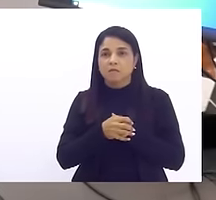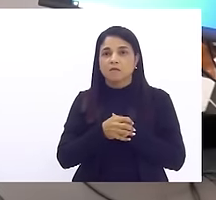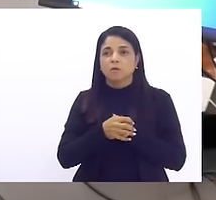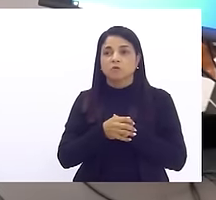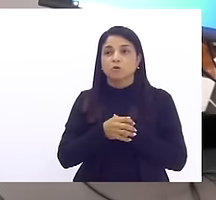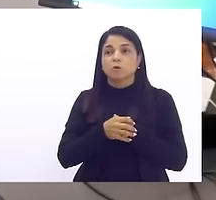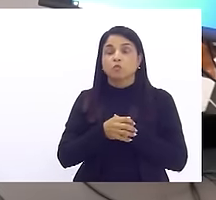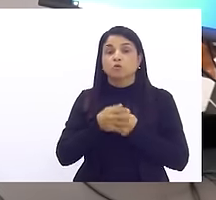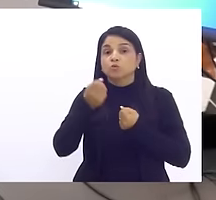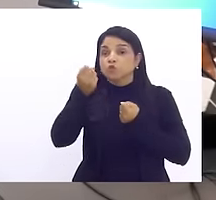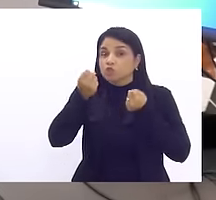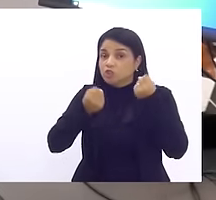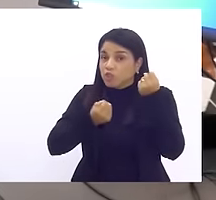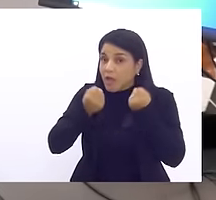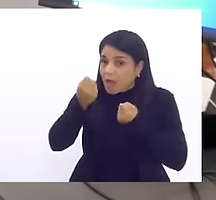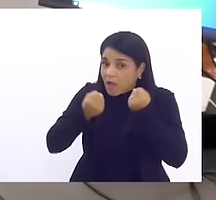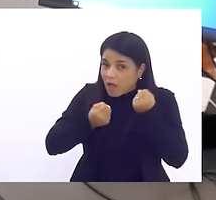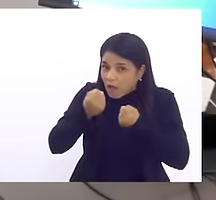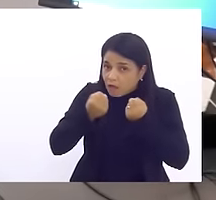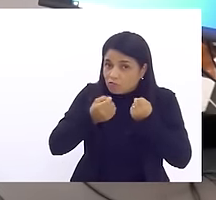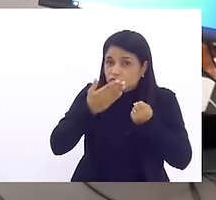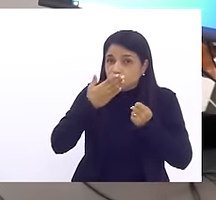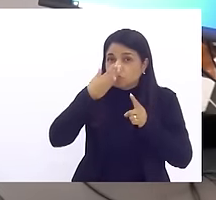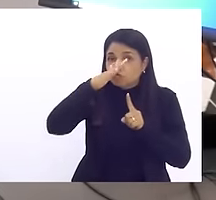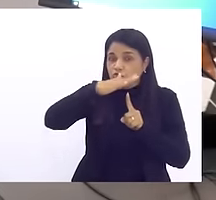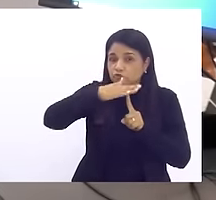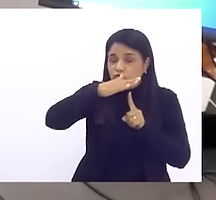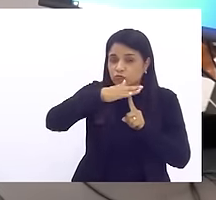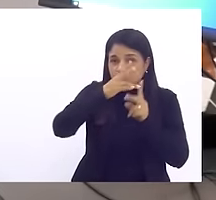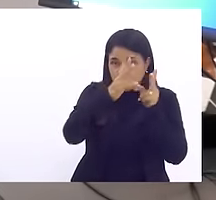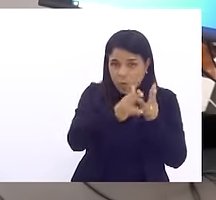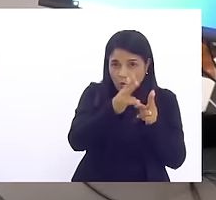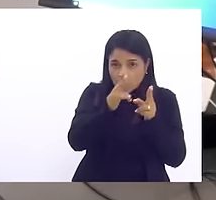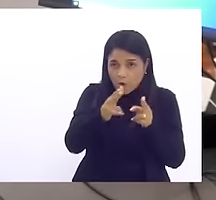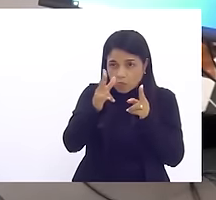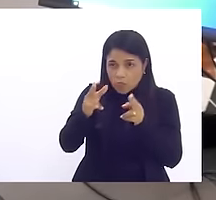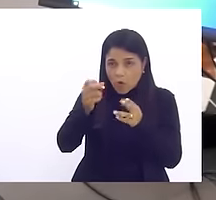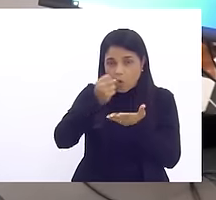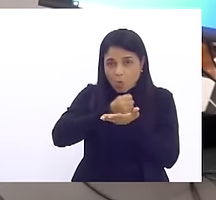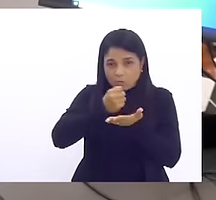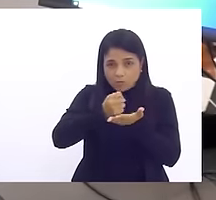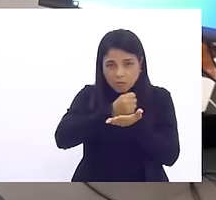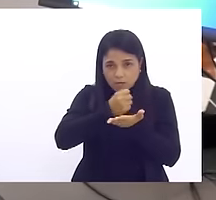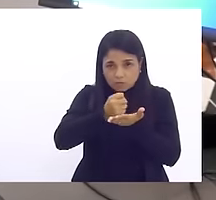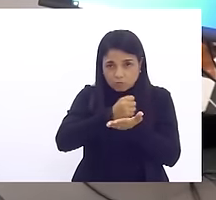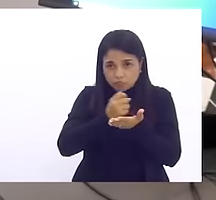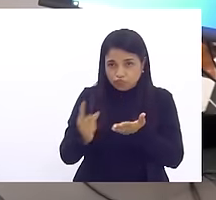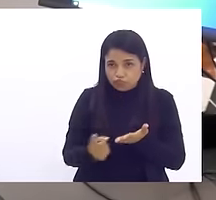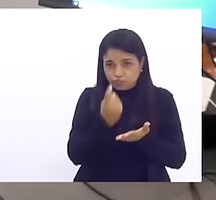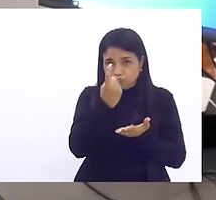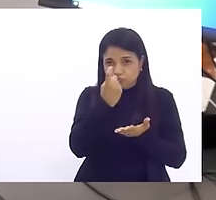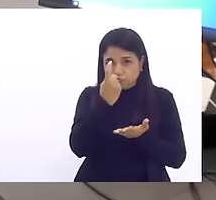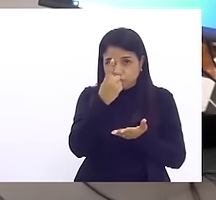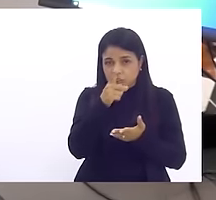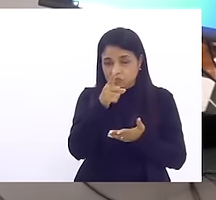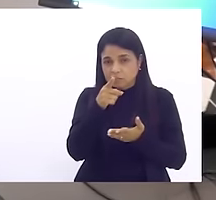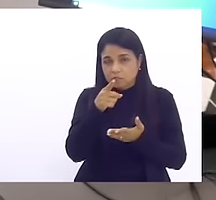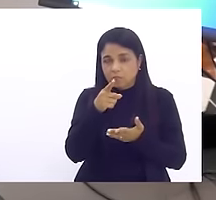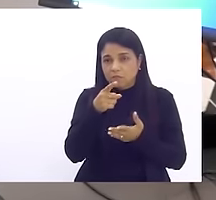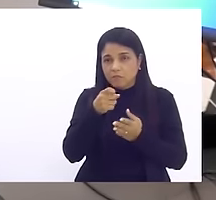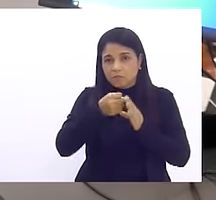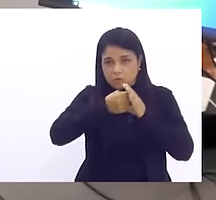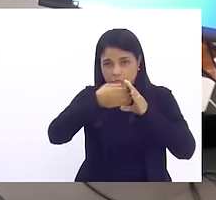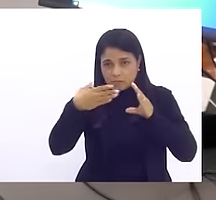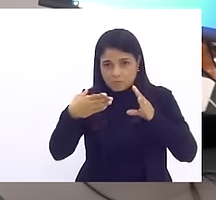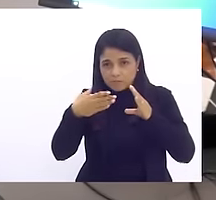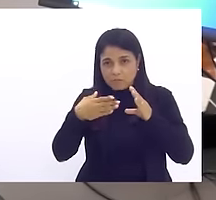os carros todos os carros que vocês utilizam são iguais é um contrato só as categorias dos carros são todas